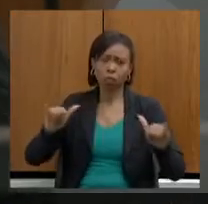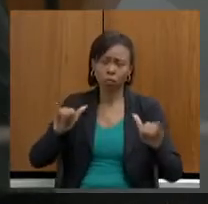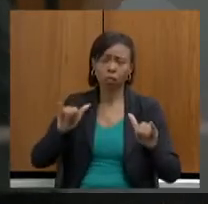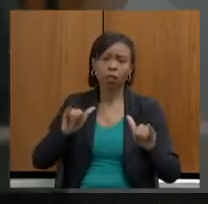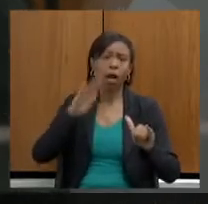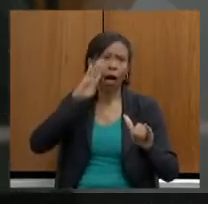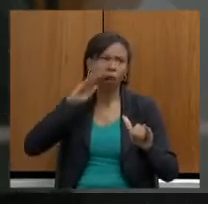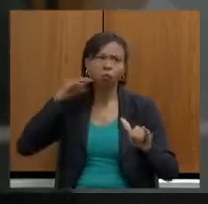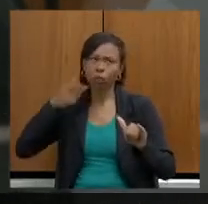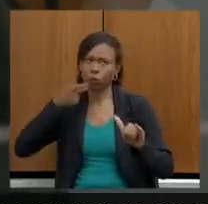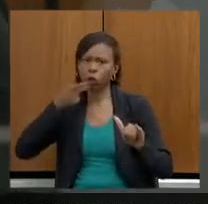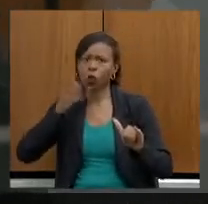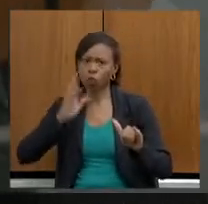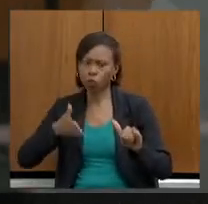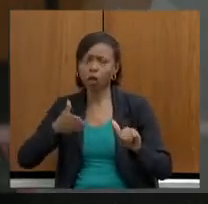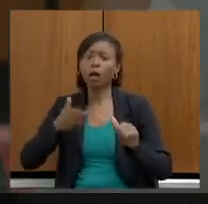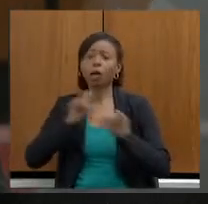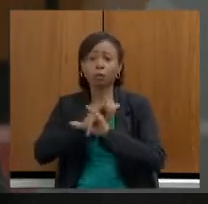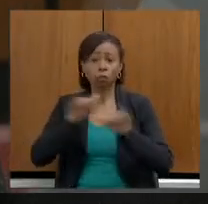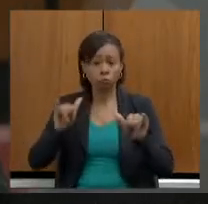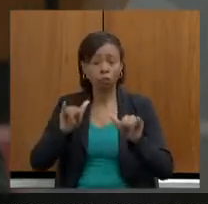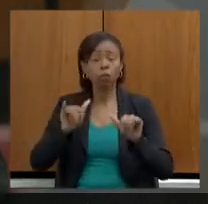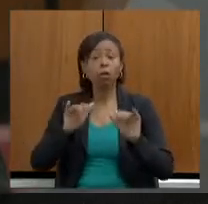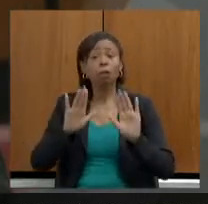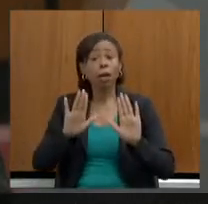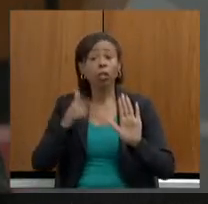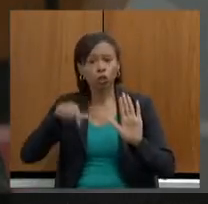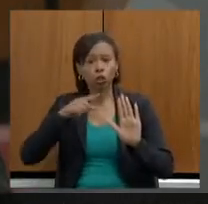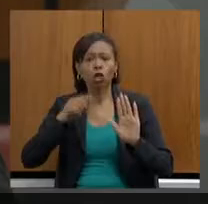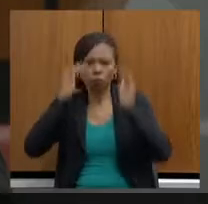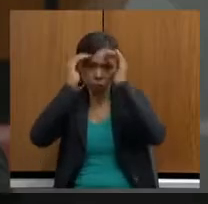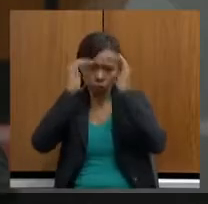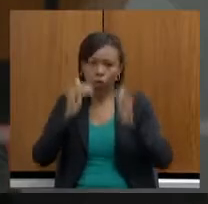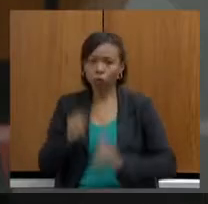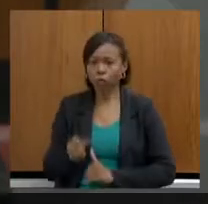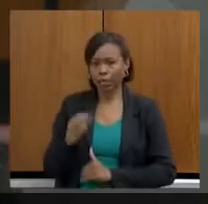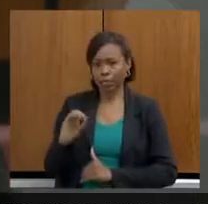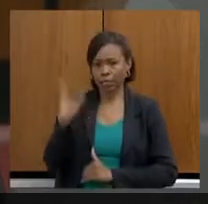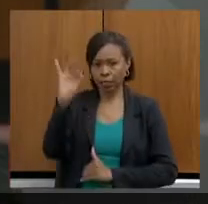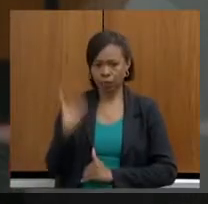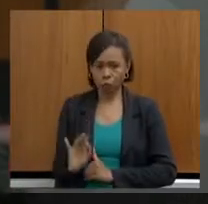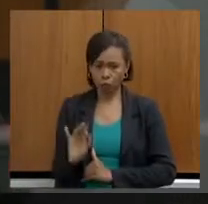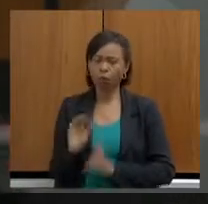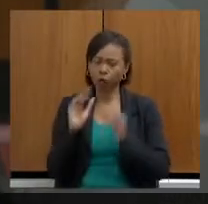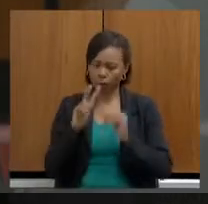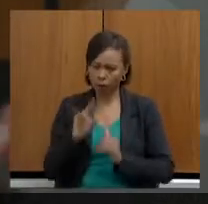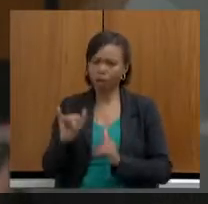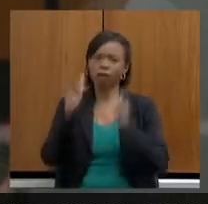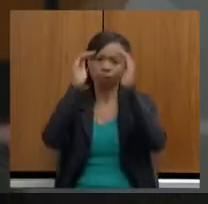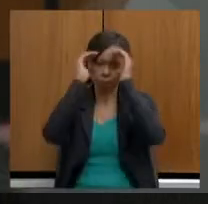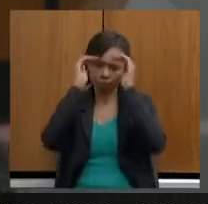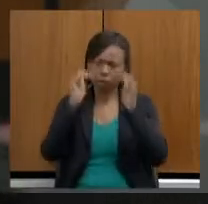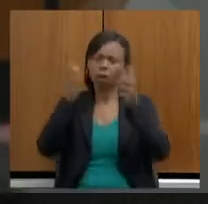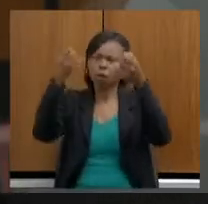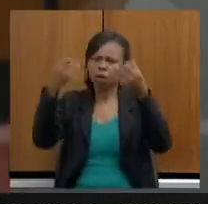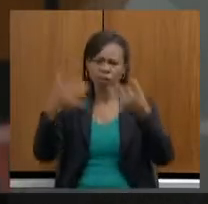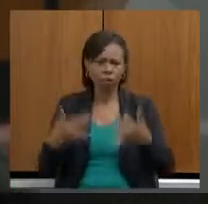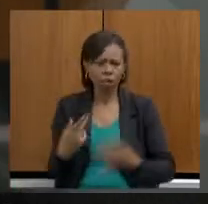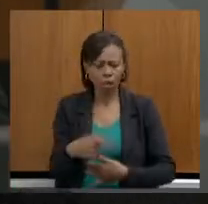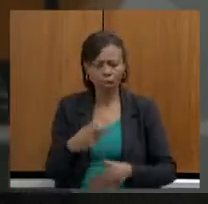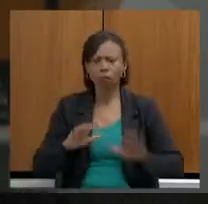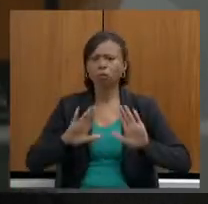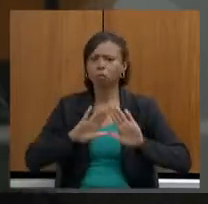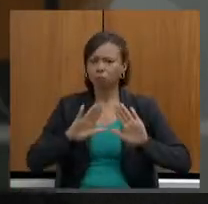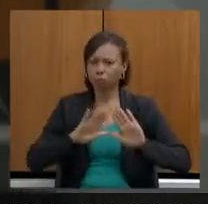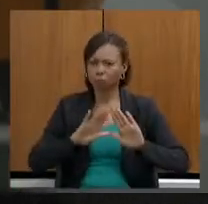a deputada Beatriz Cerqueira comentou e vamos conseguir cumprir os setenta por cento né E temos todo o interesse de esclarecer para essa